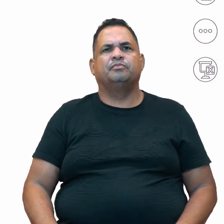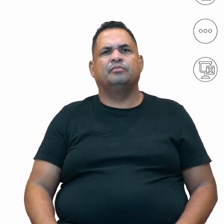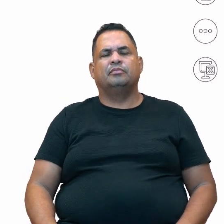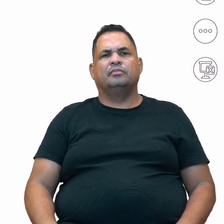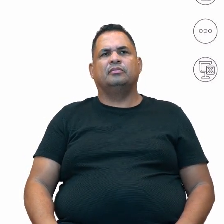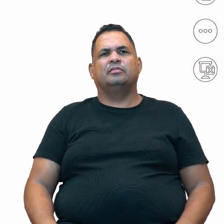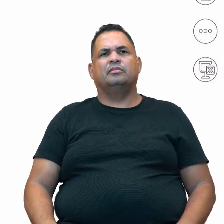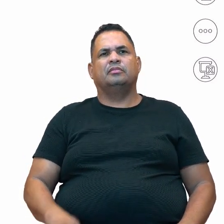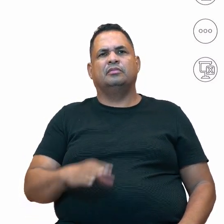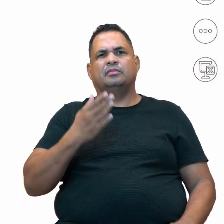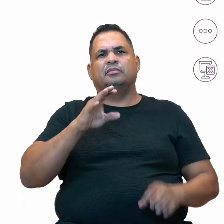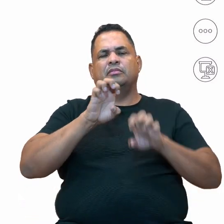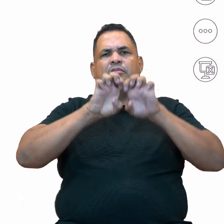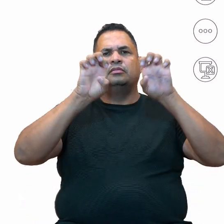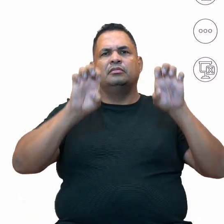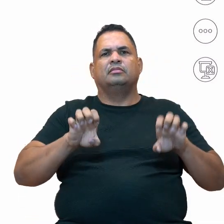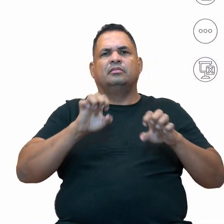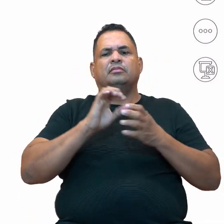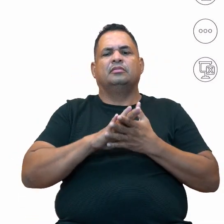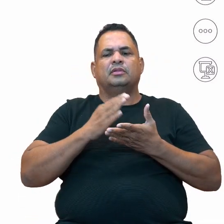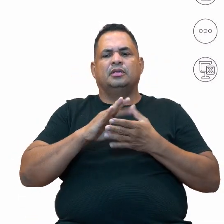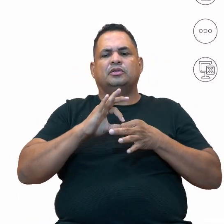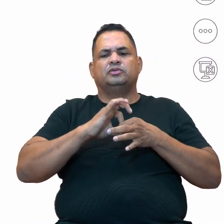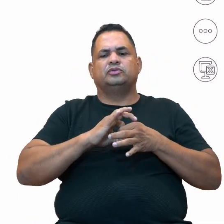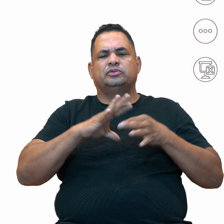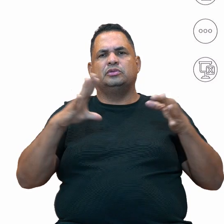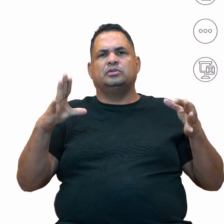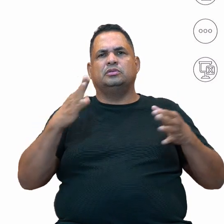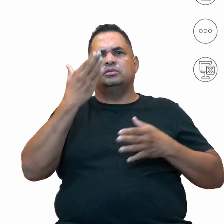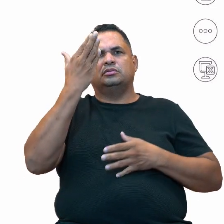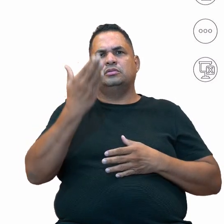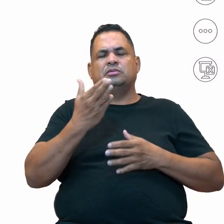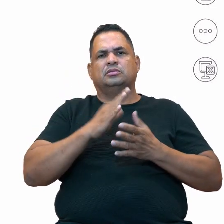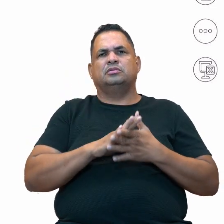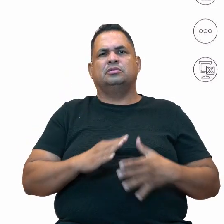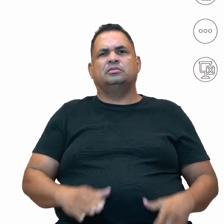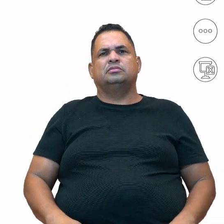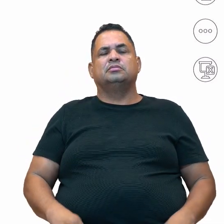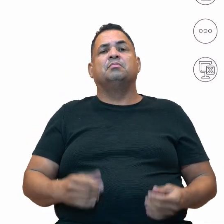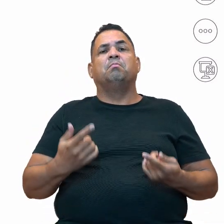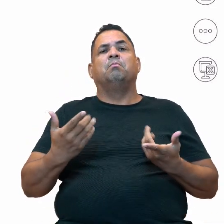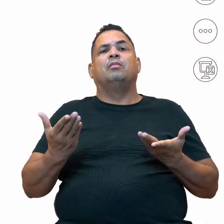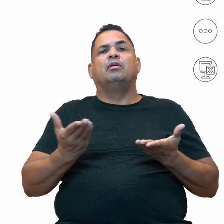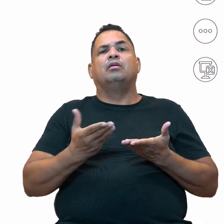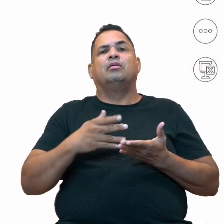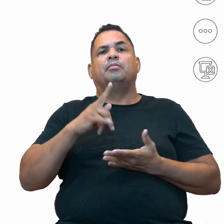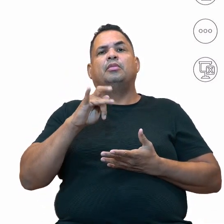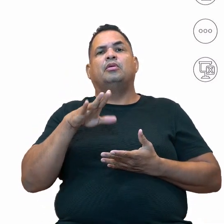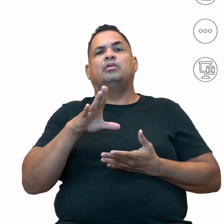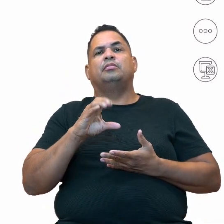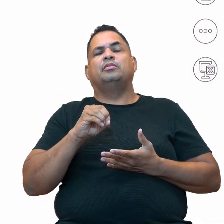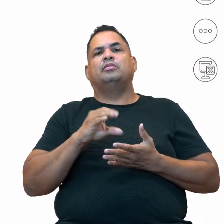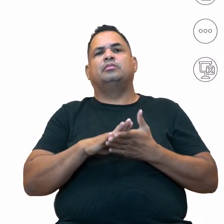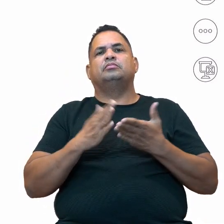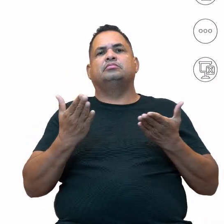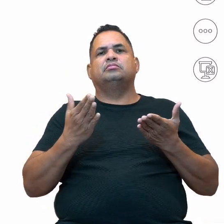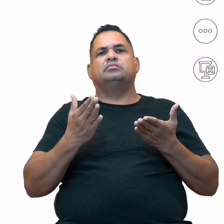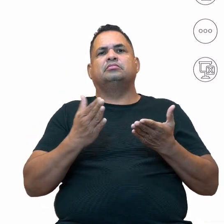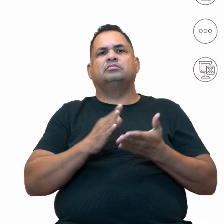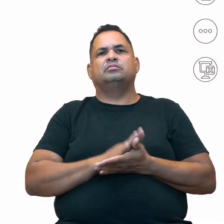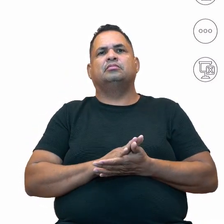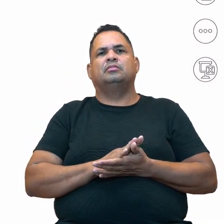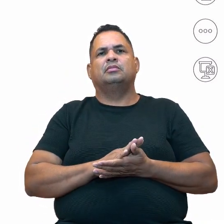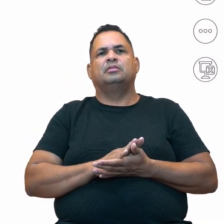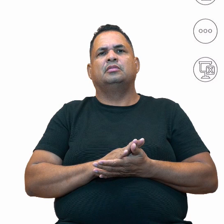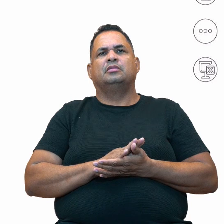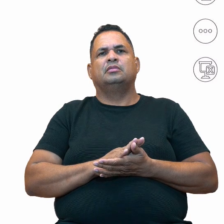uma dessas estruturas se desprendeu, formando essa lava livre natante, porque agora pólipo era fixo. Essa, na forma éfira, que é